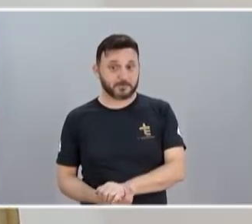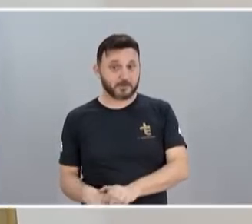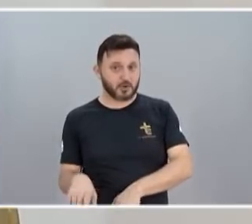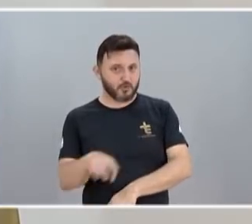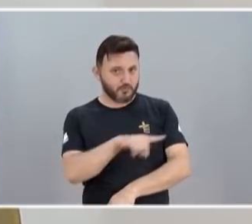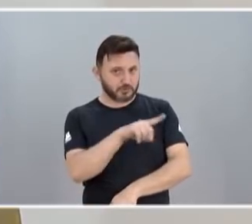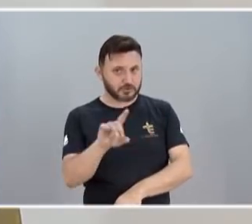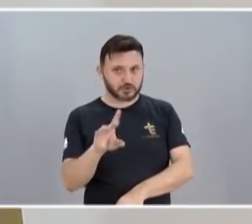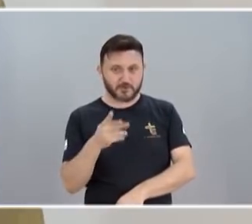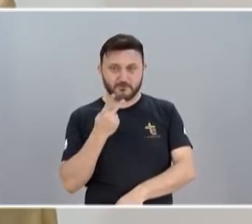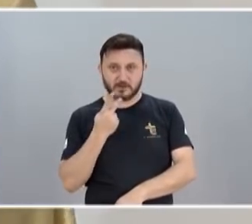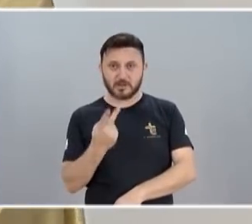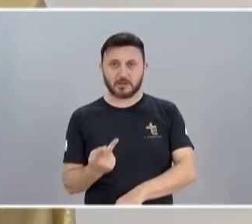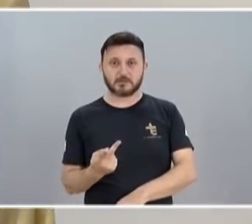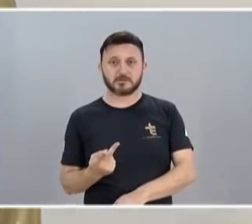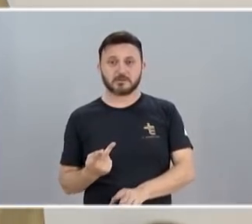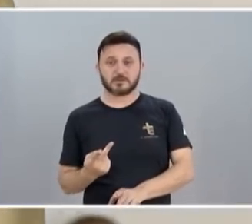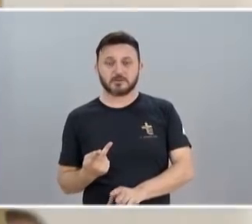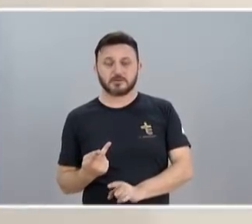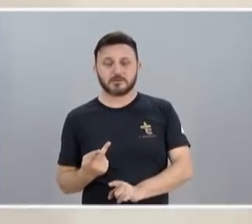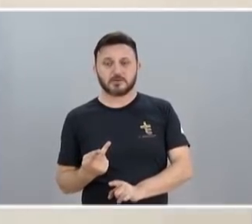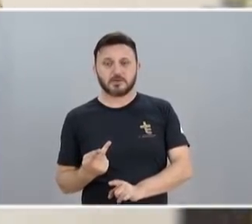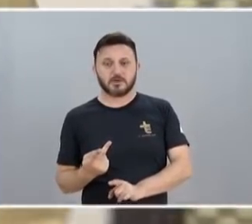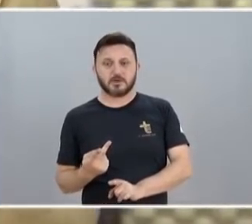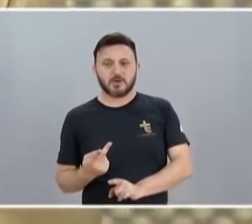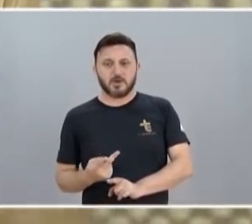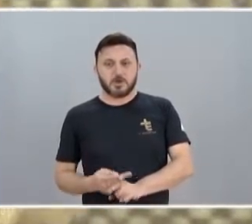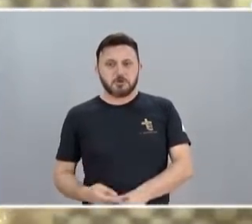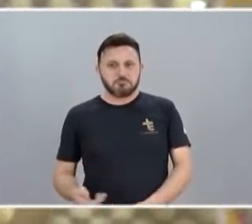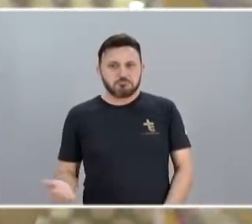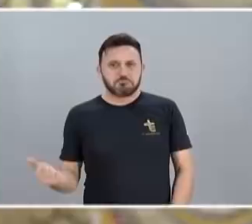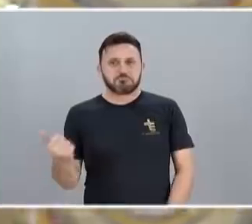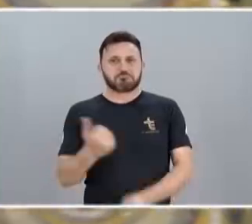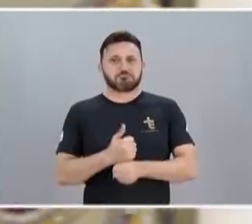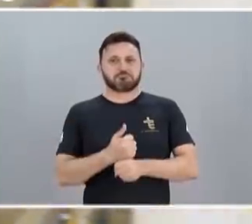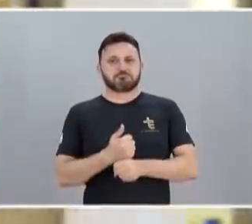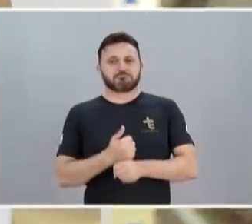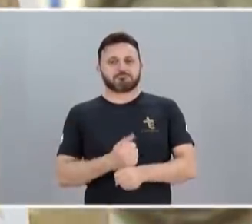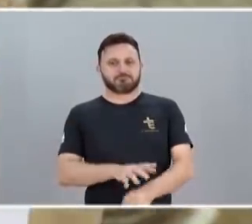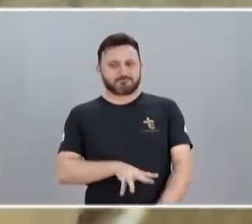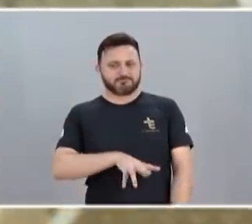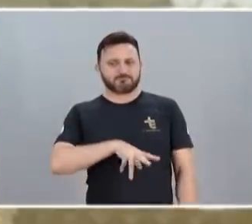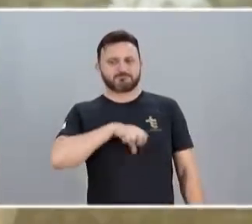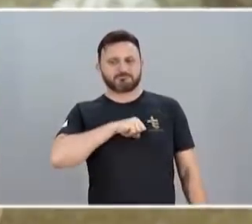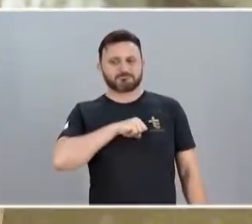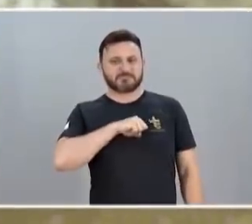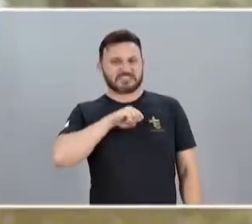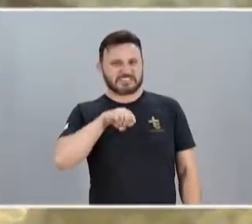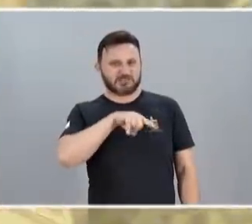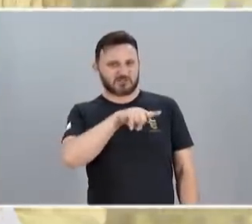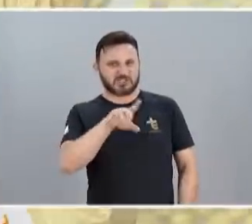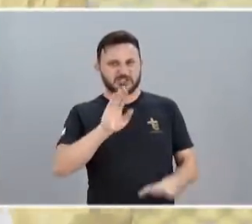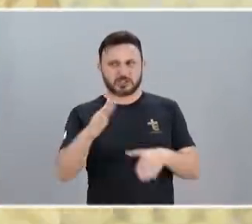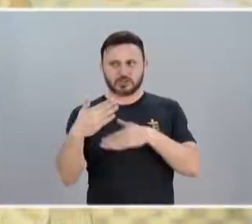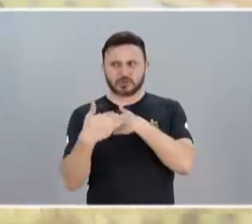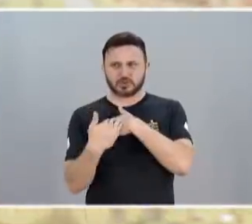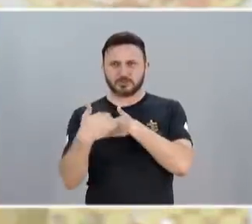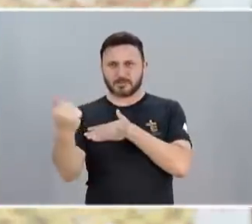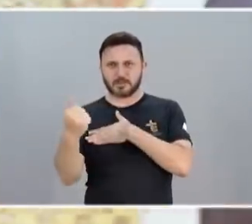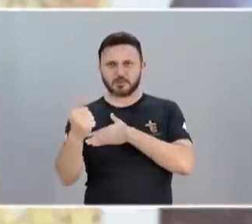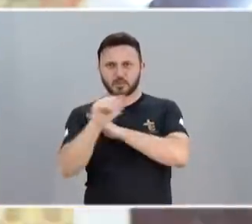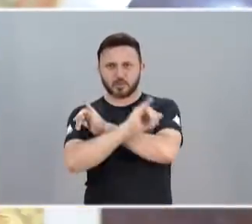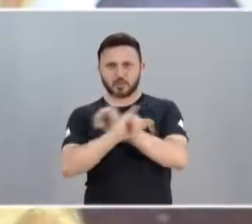você só vai falar com propriedade, e se você já foi intimado para